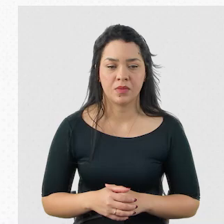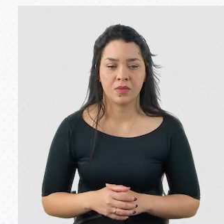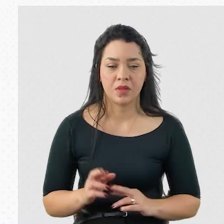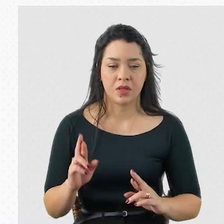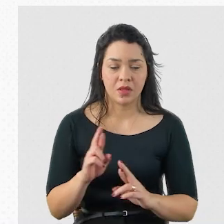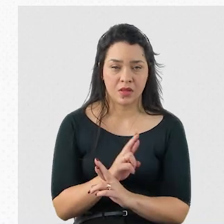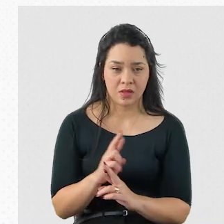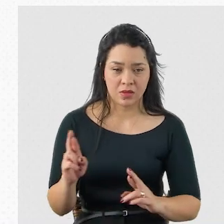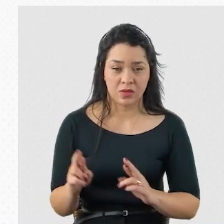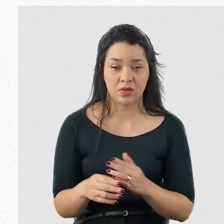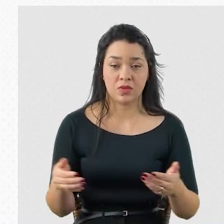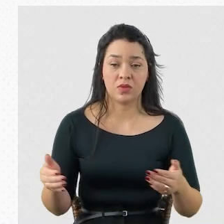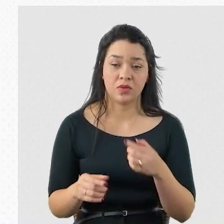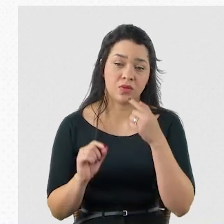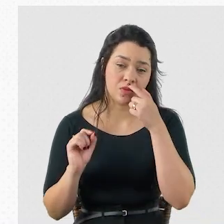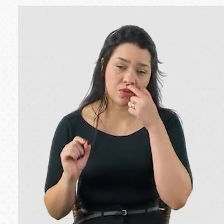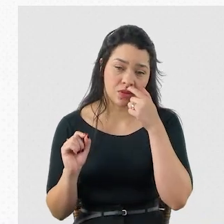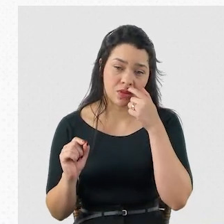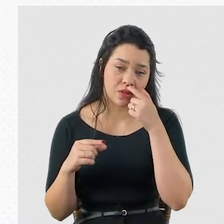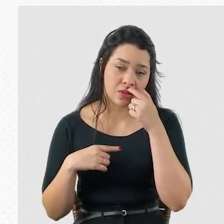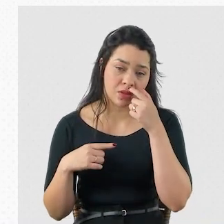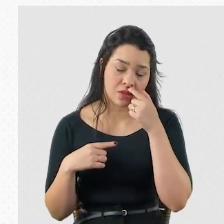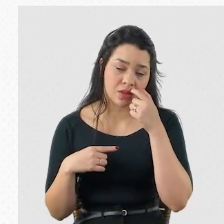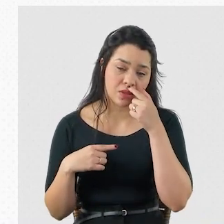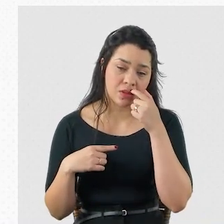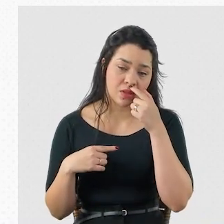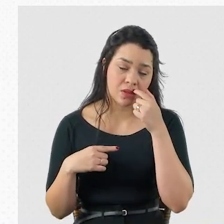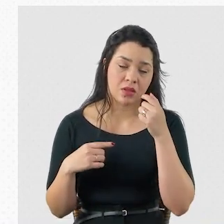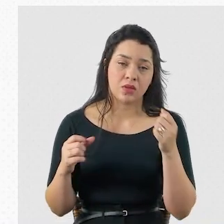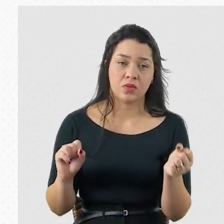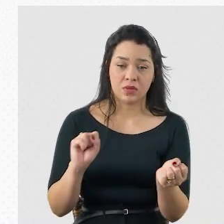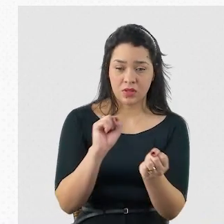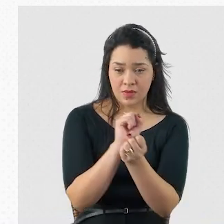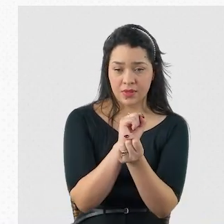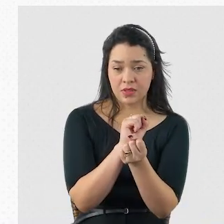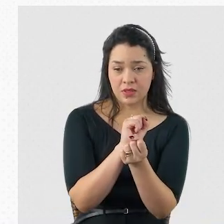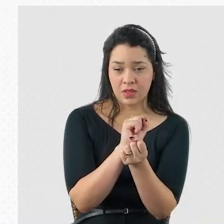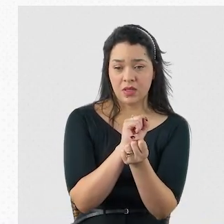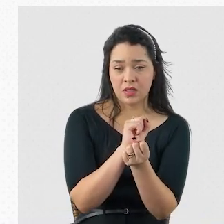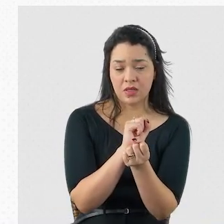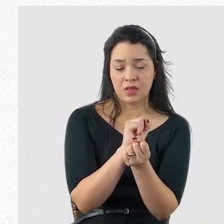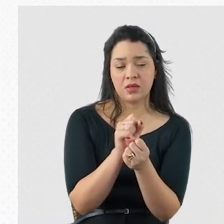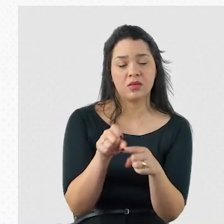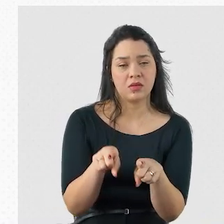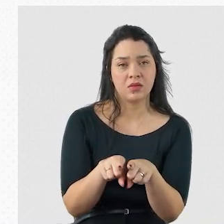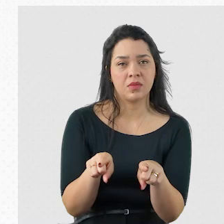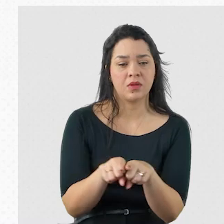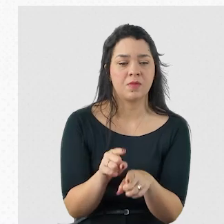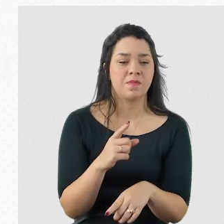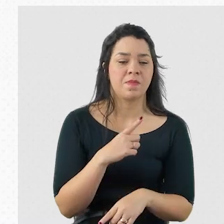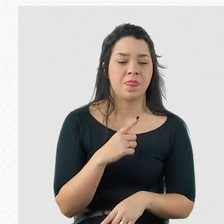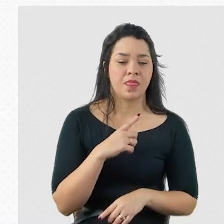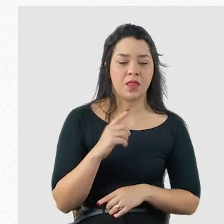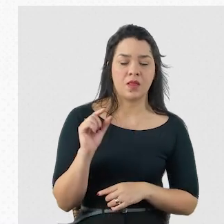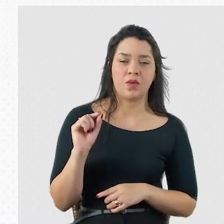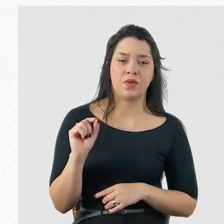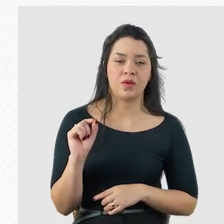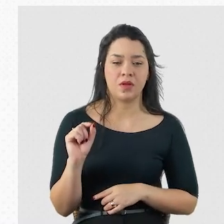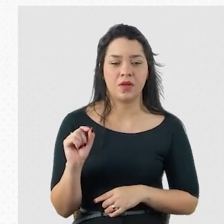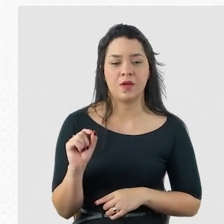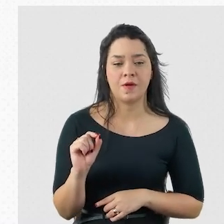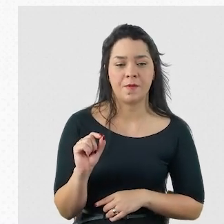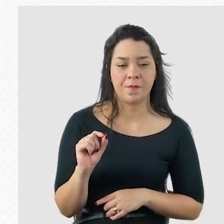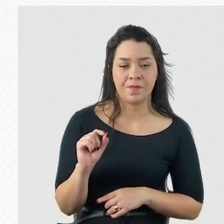relações atuais num processo do escravizado. Muita gente ainda vê a empregada doméstica, a diarista, como se